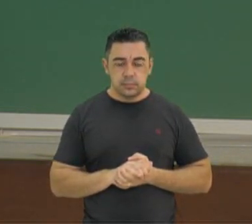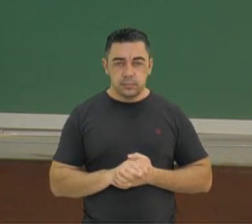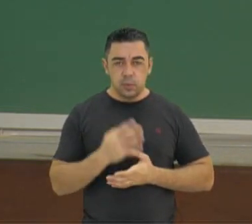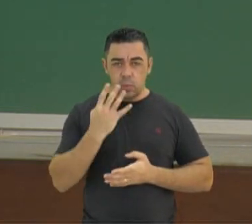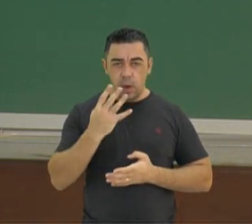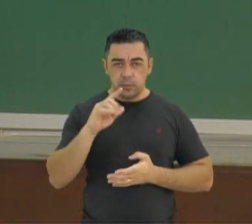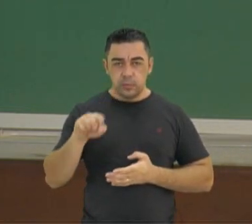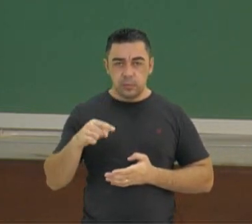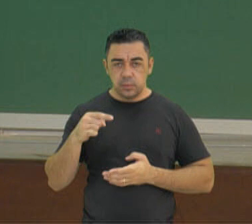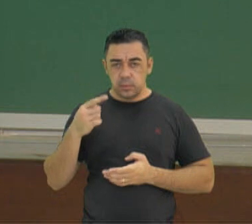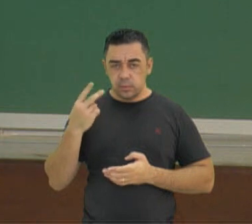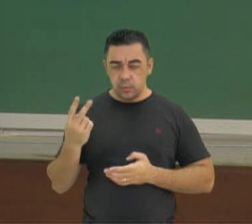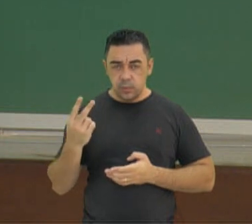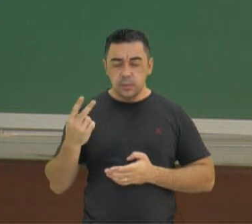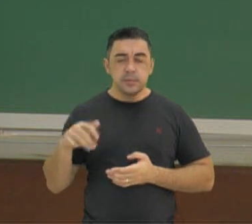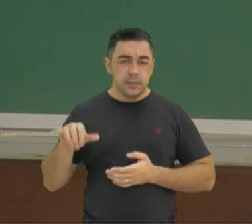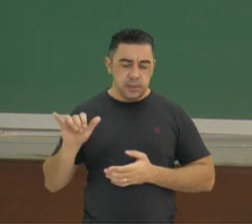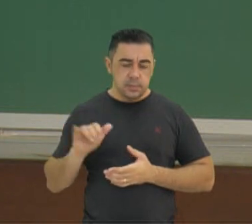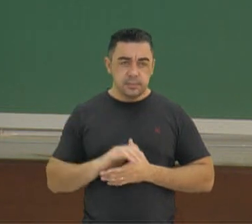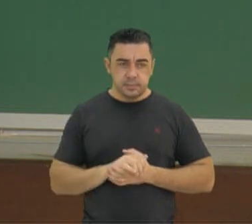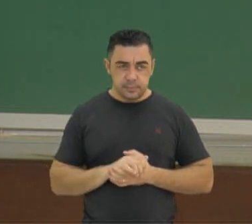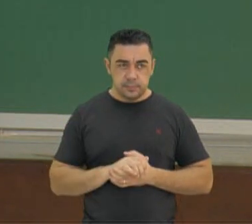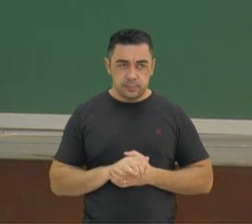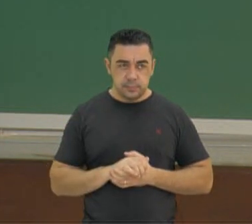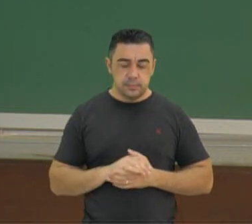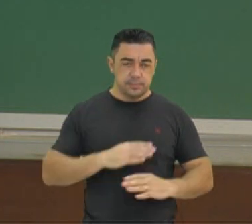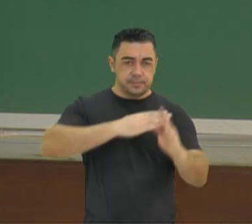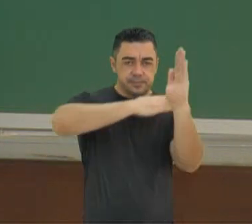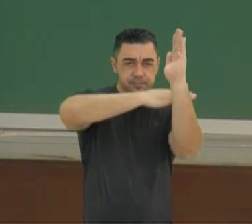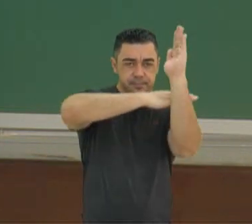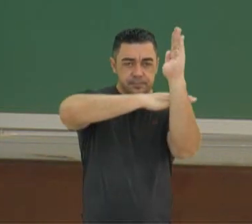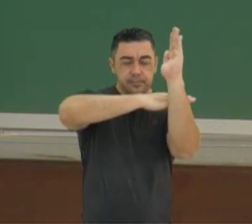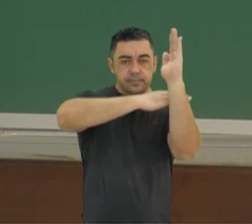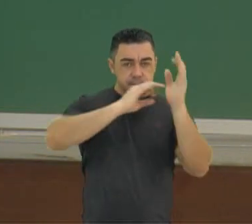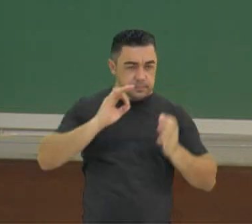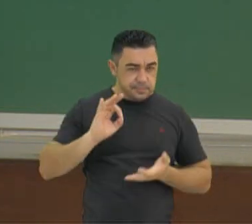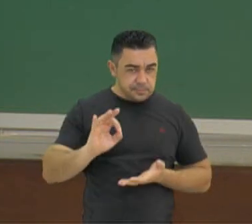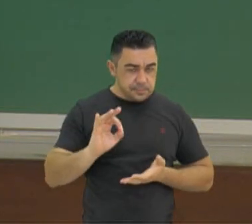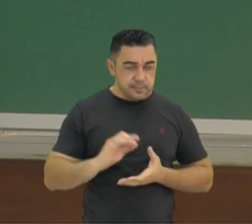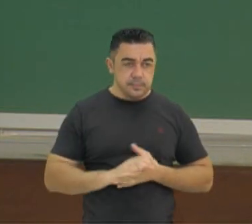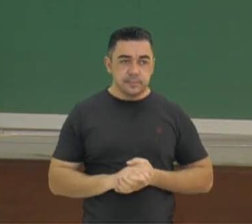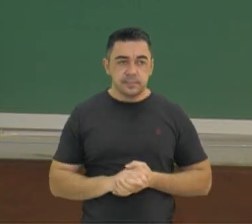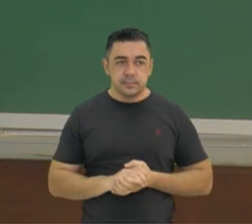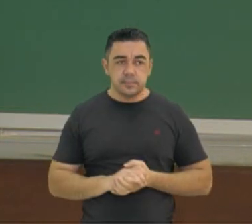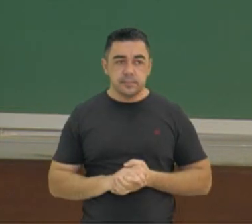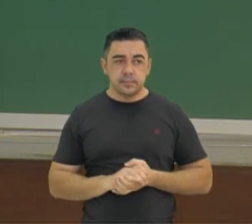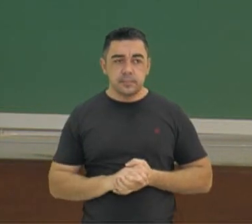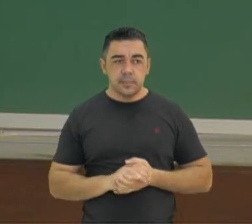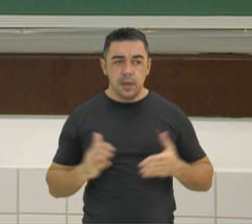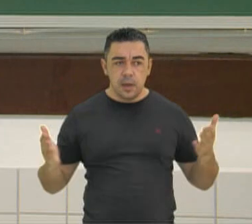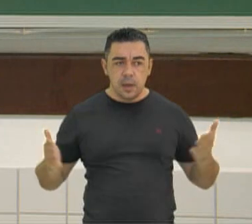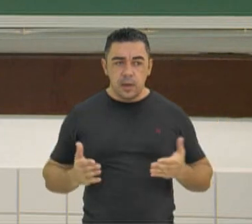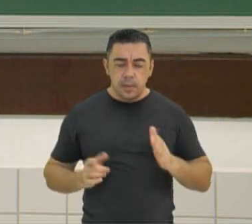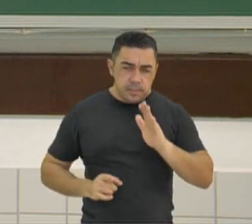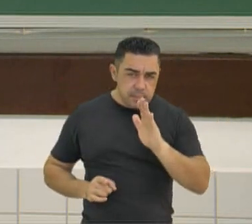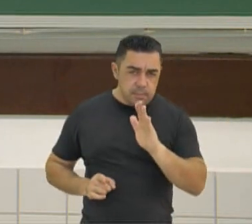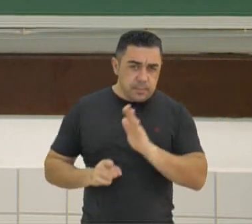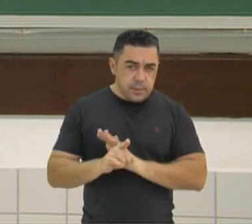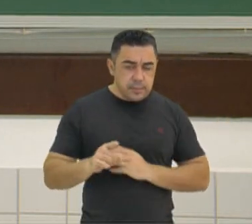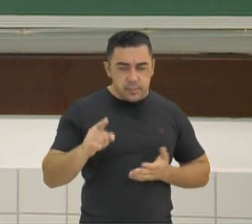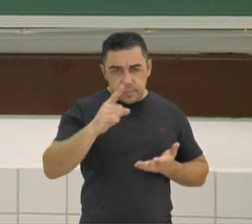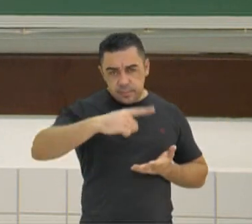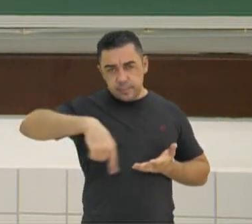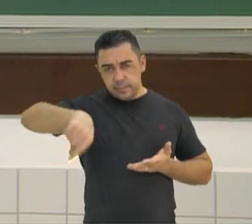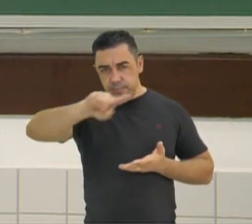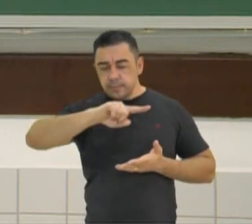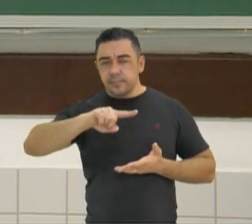4 para x e 2 para o eixo y. Tudo bem? Então agora aqui eu tenho uma